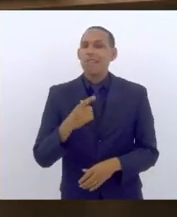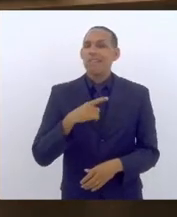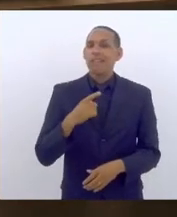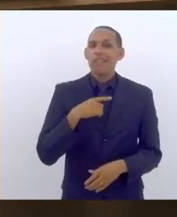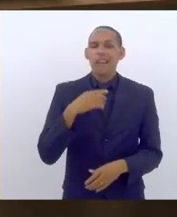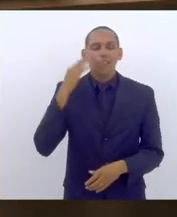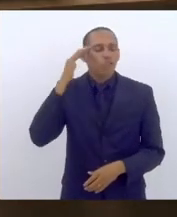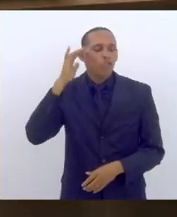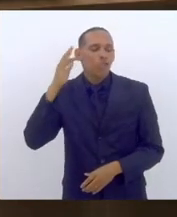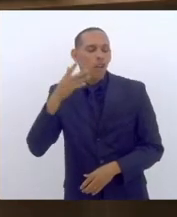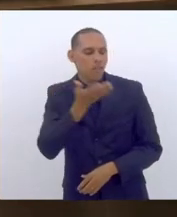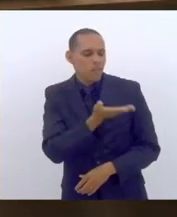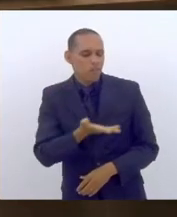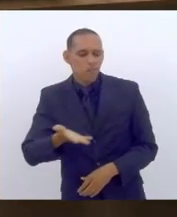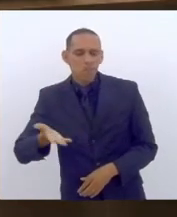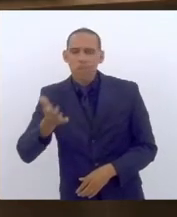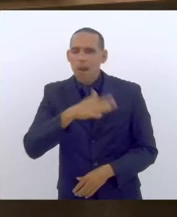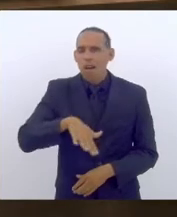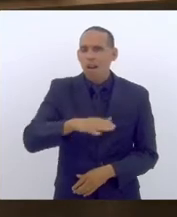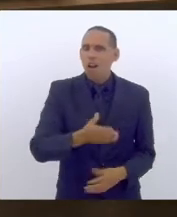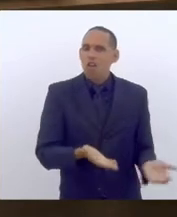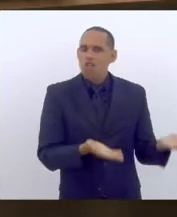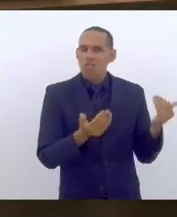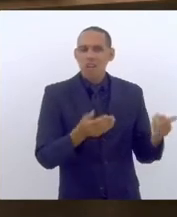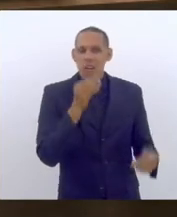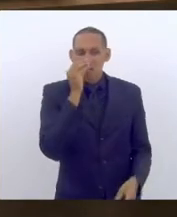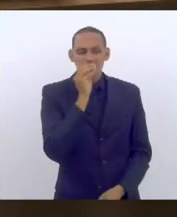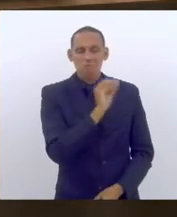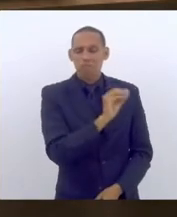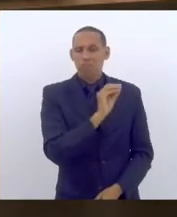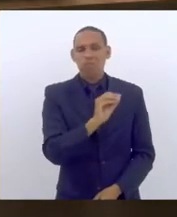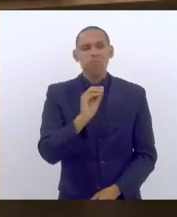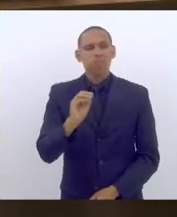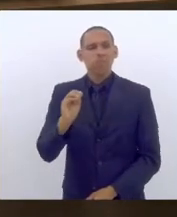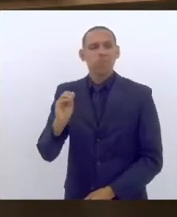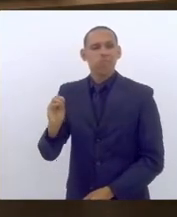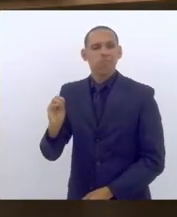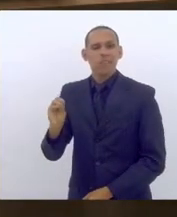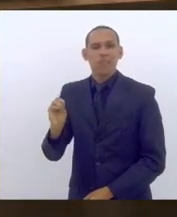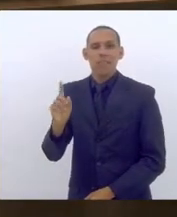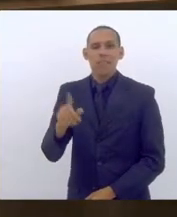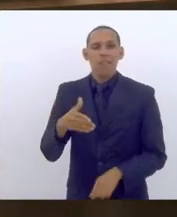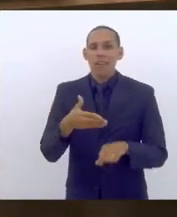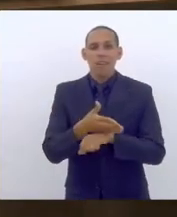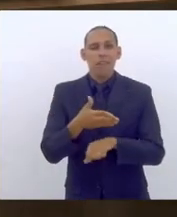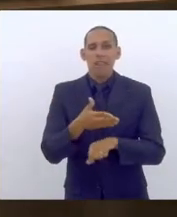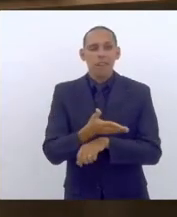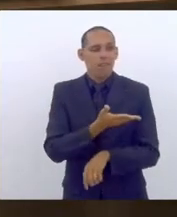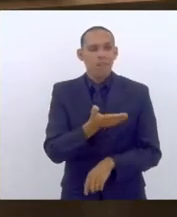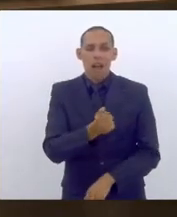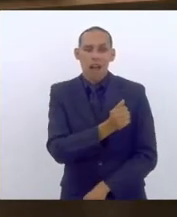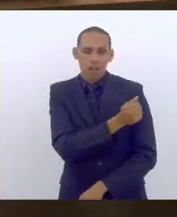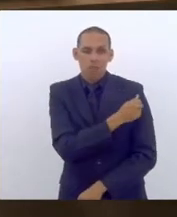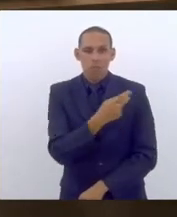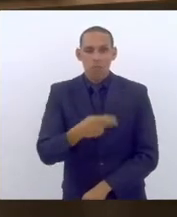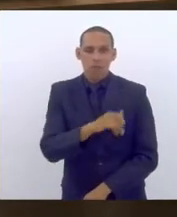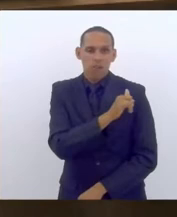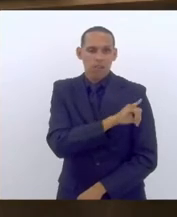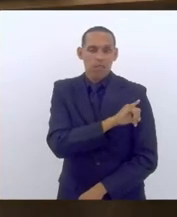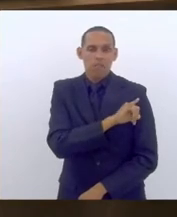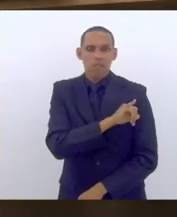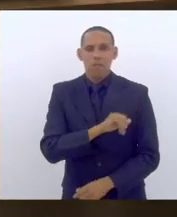nossa juventude ser tratado com tanto descaso como foi a participação dos Estudantes do Estado do Rio de